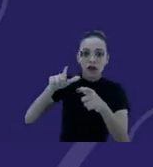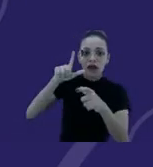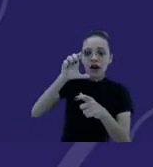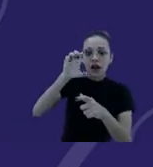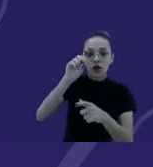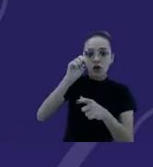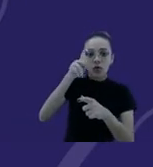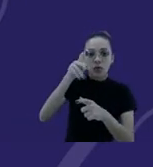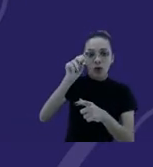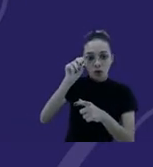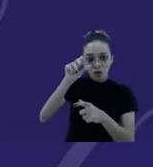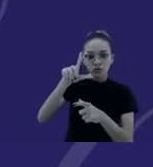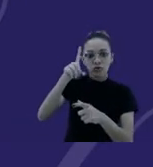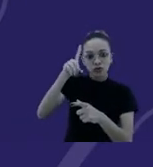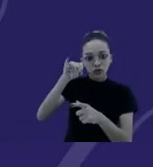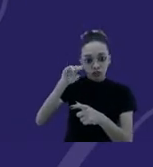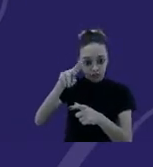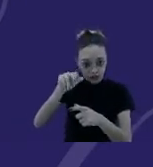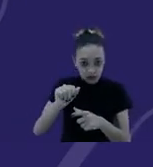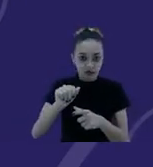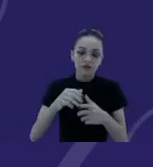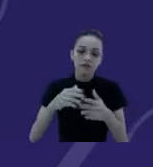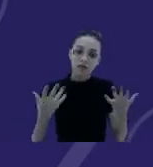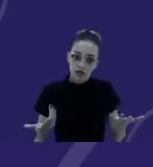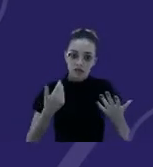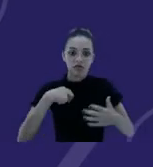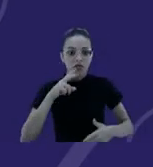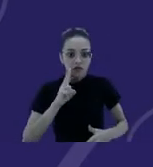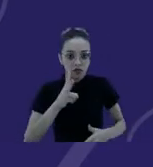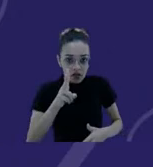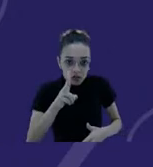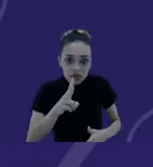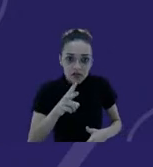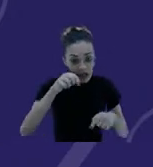Ó, a Penha Circular. Eu sempre tenho